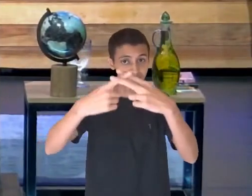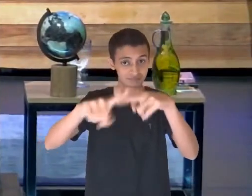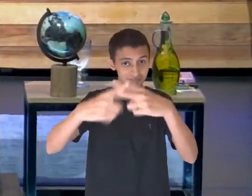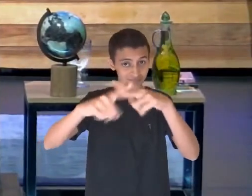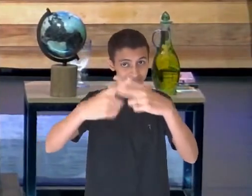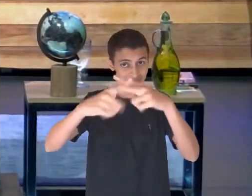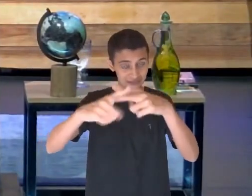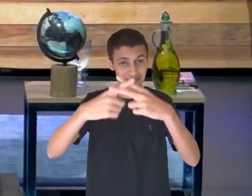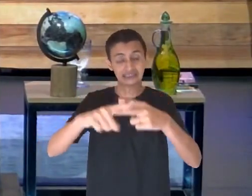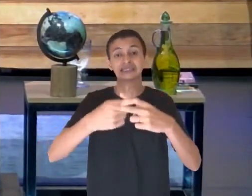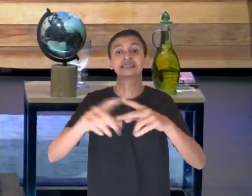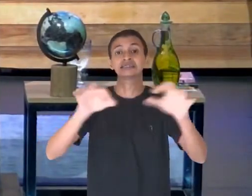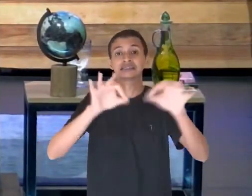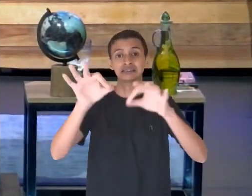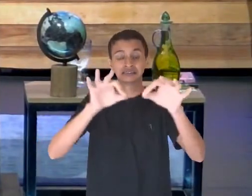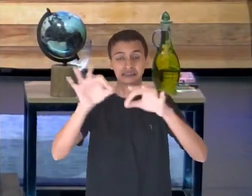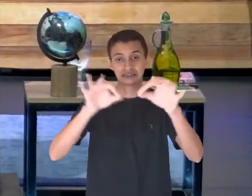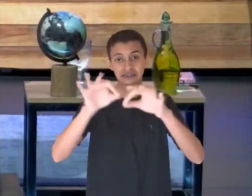teu violão, sabe?